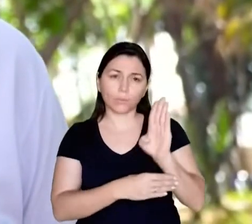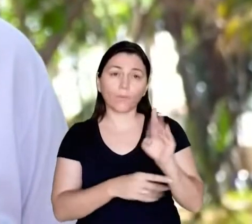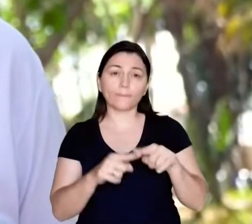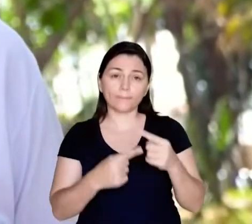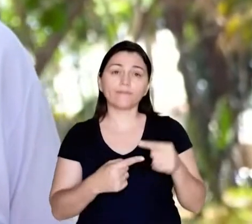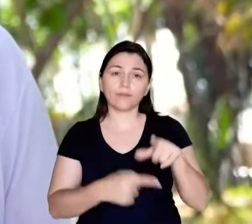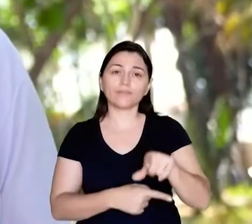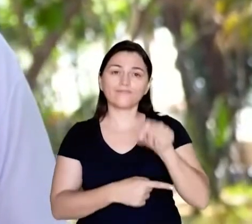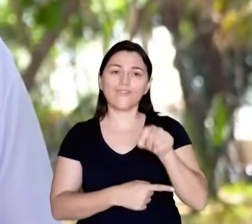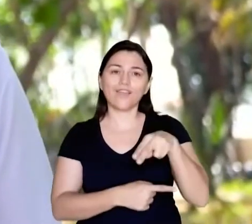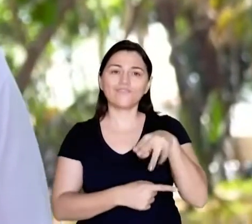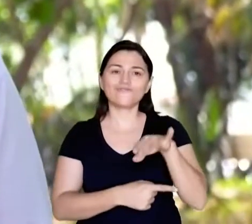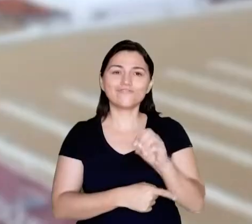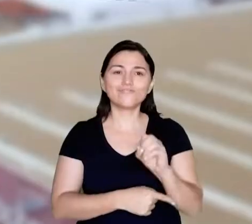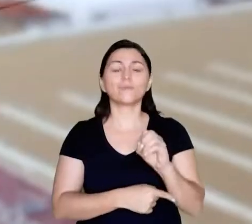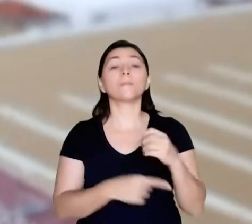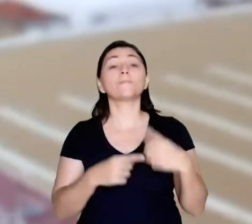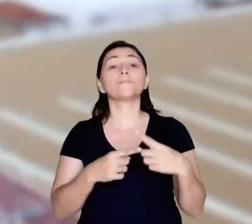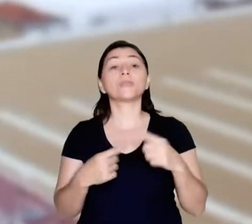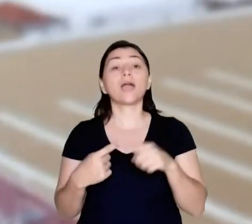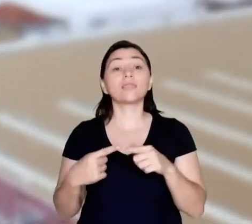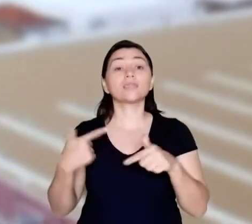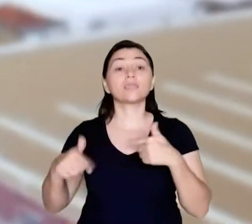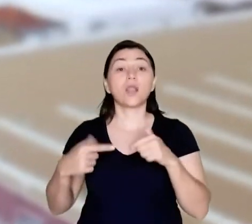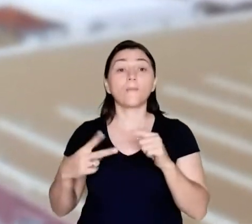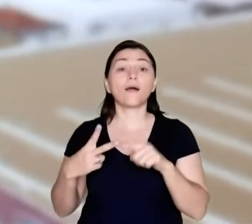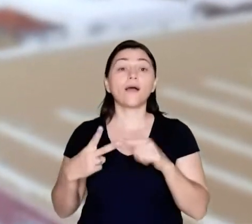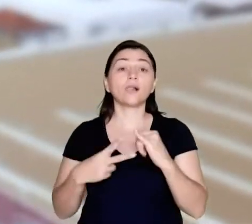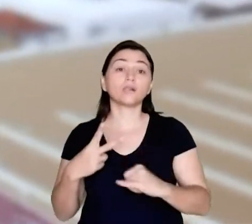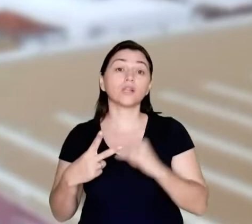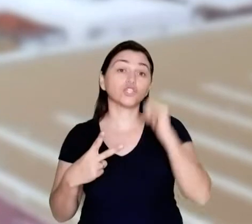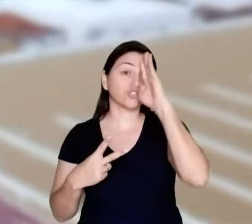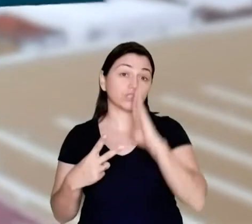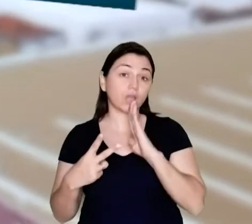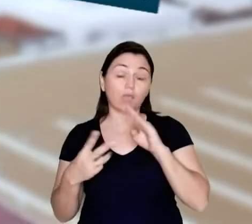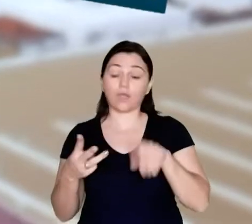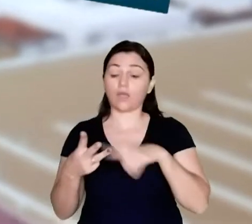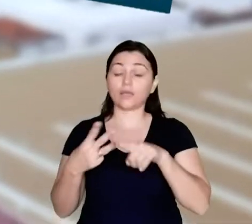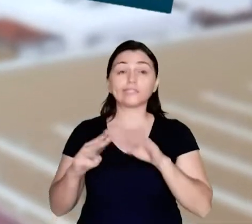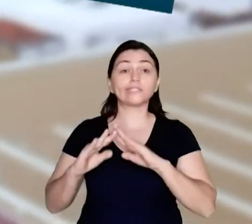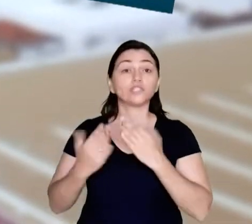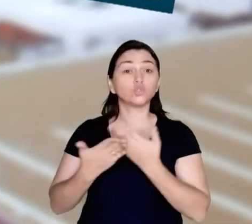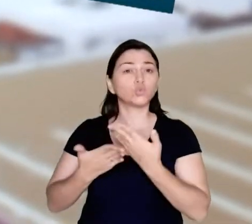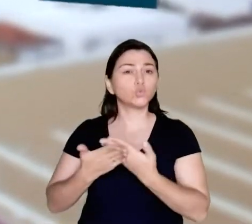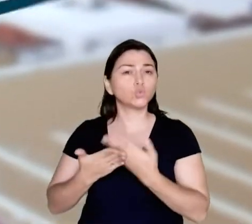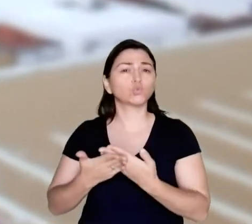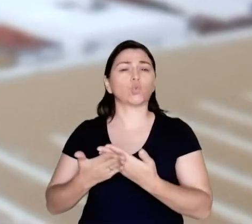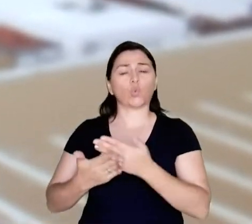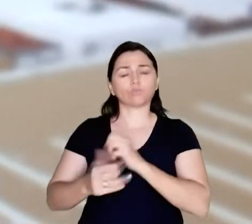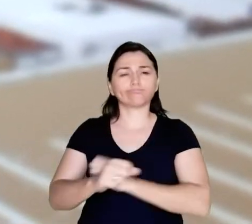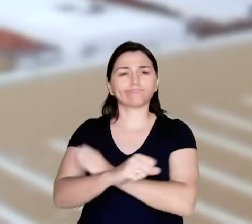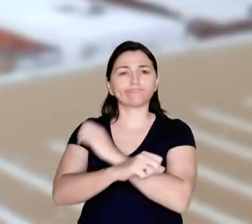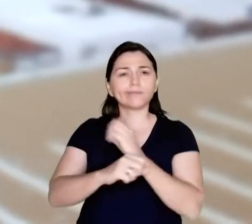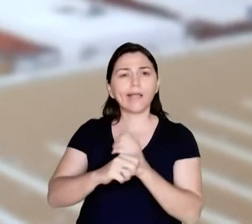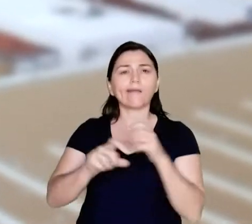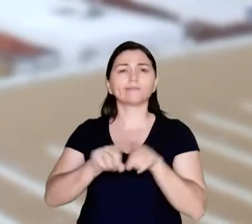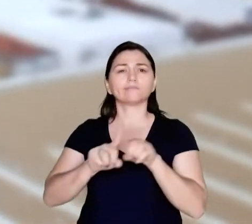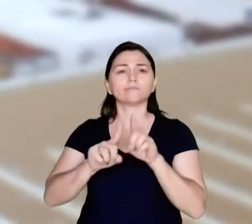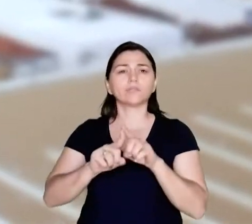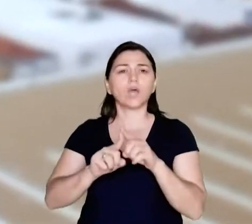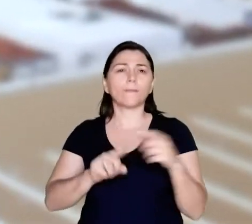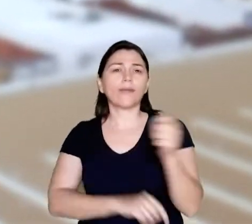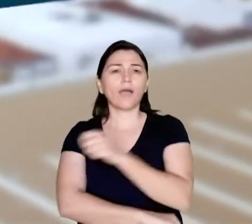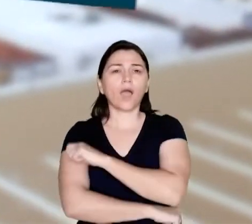nesses dias vai se decidir pelo Nino 40. Pelo emprego, pela internet para todos, por escola de tempo integral,